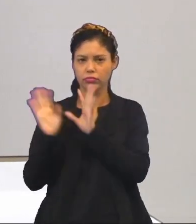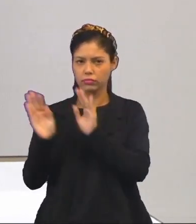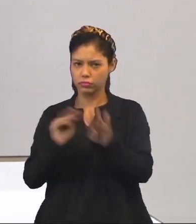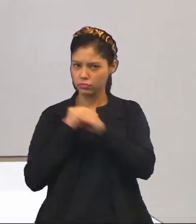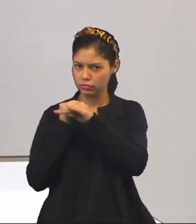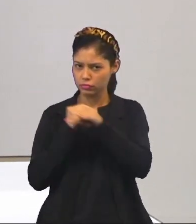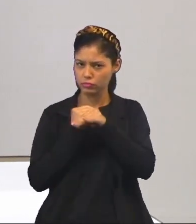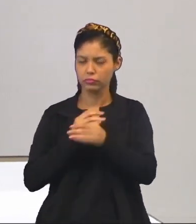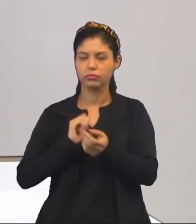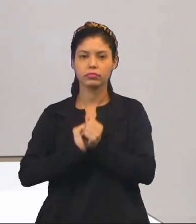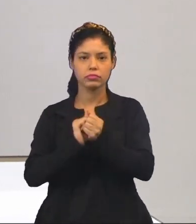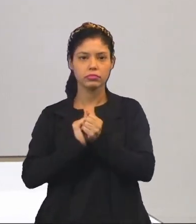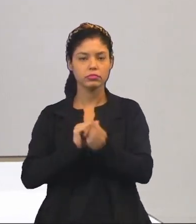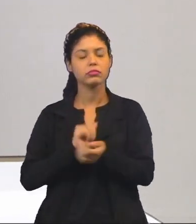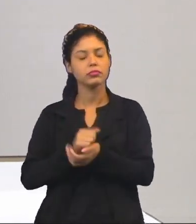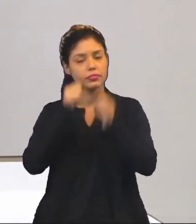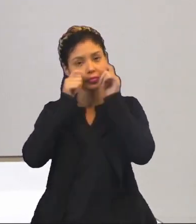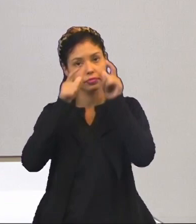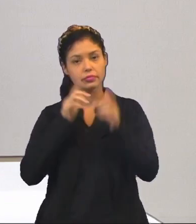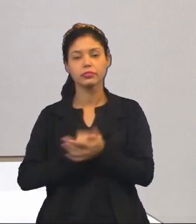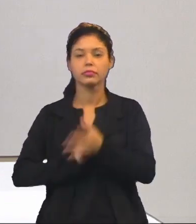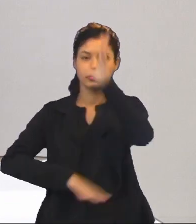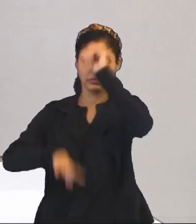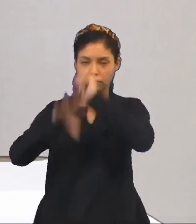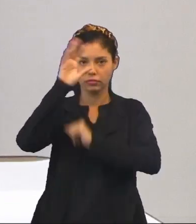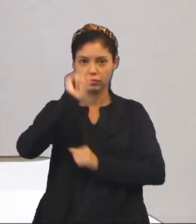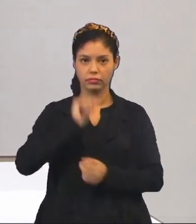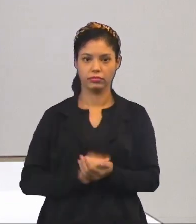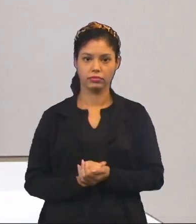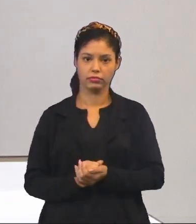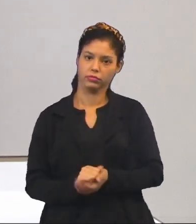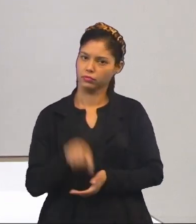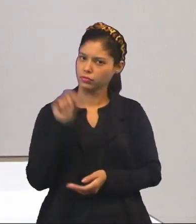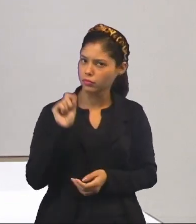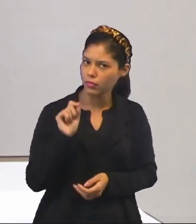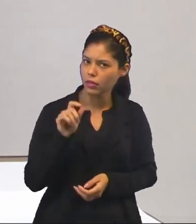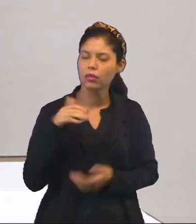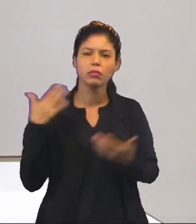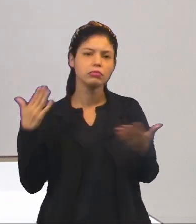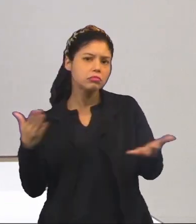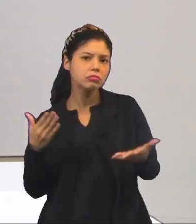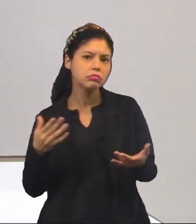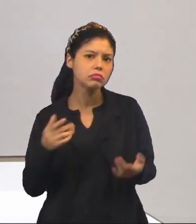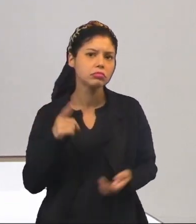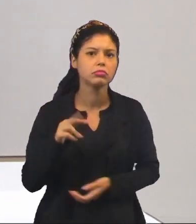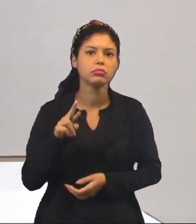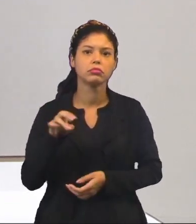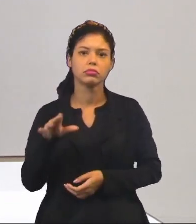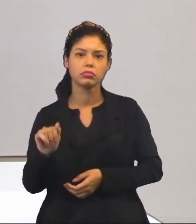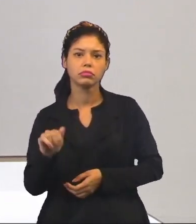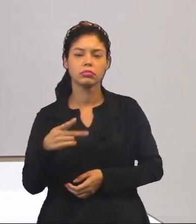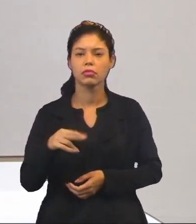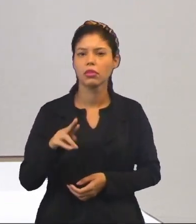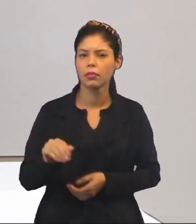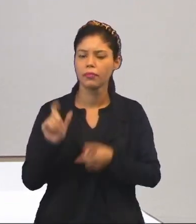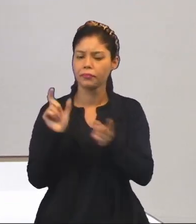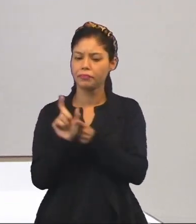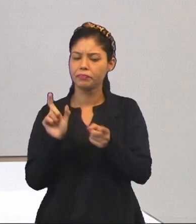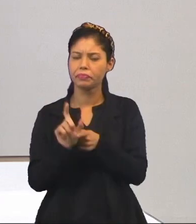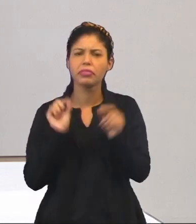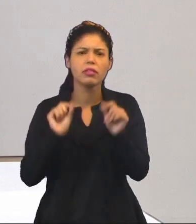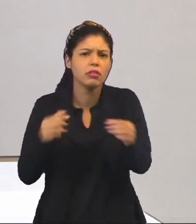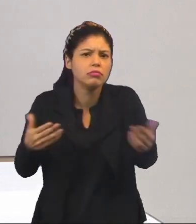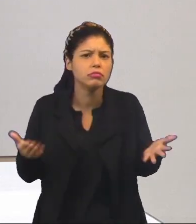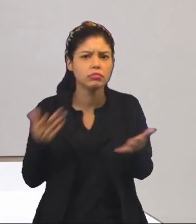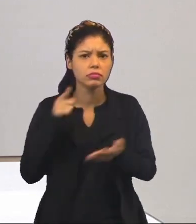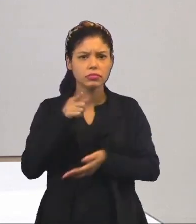elas. Então, fica atento aí comigo, vamos aprender o que será área. O que será que é perímetro, hein? Que palavras são